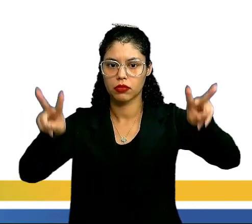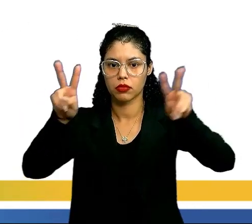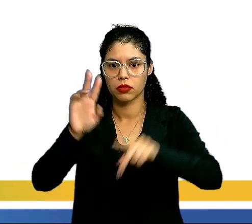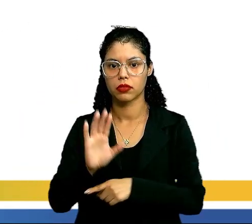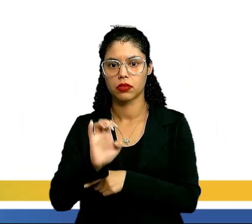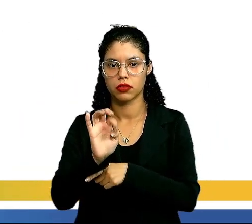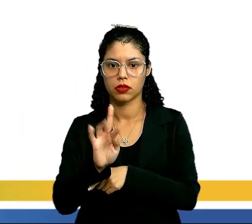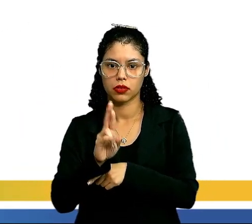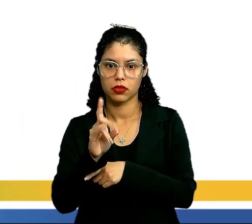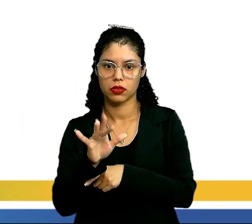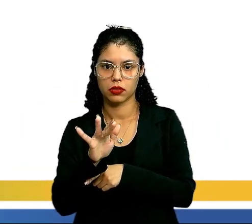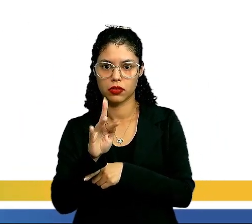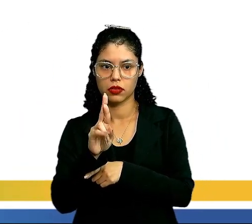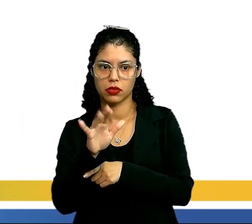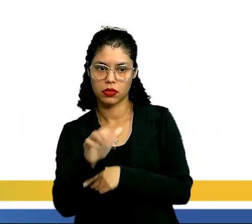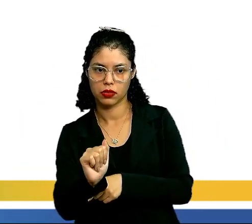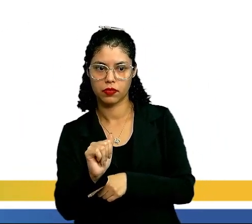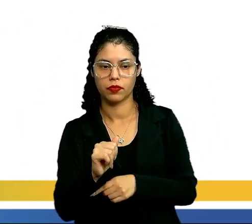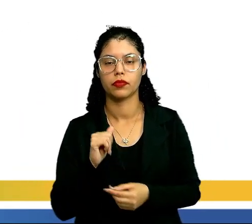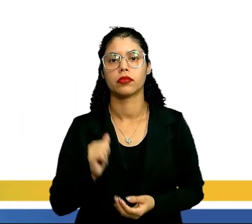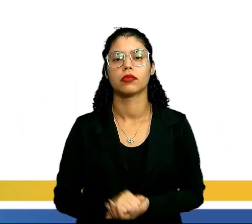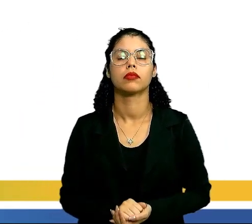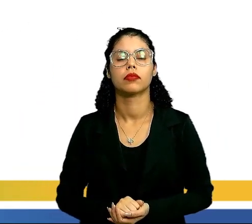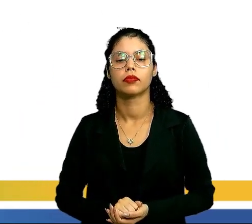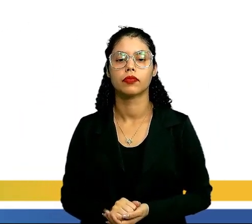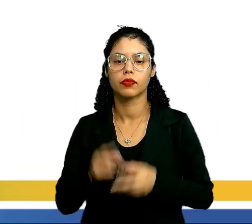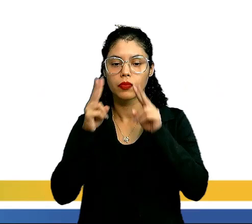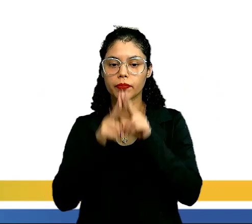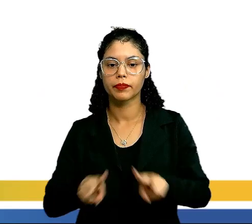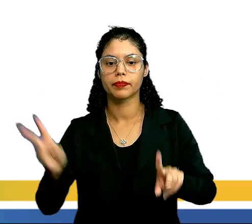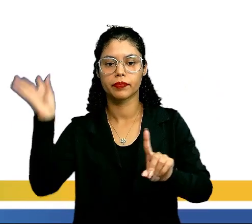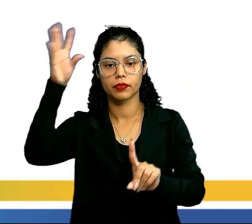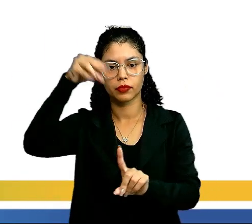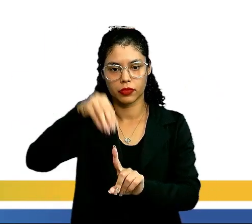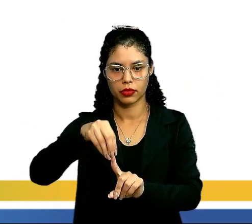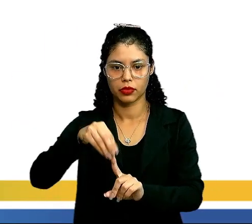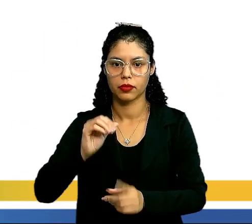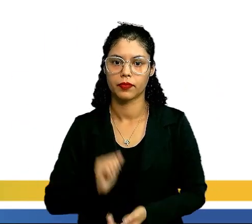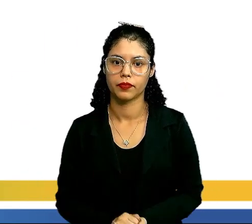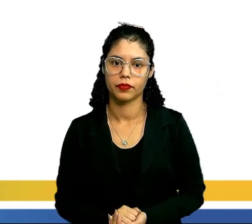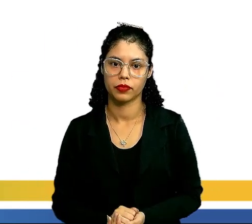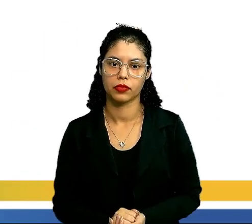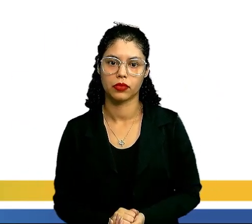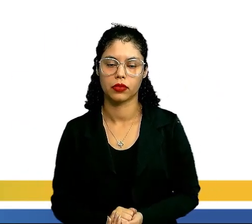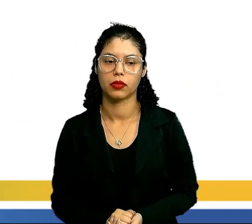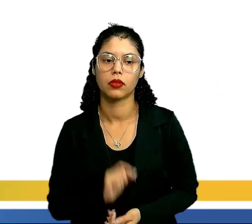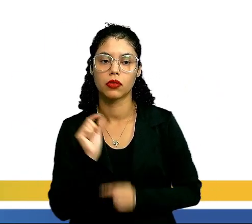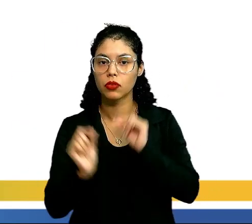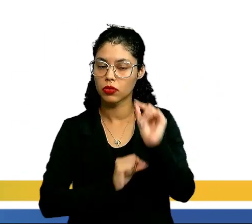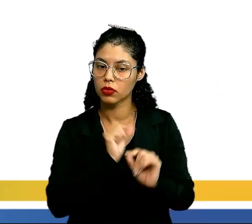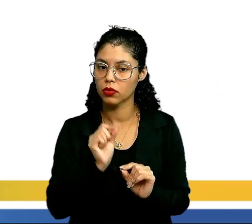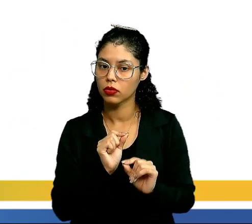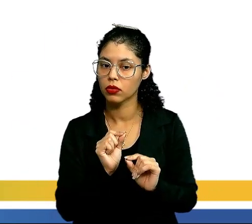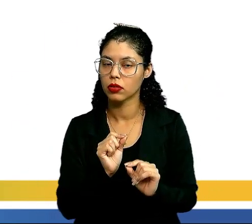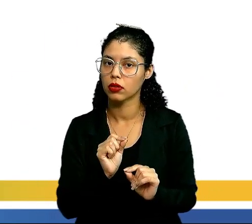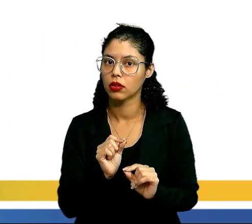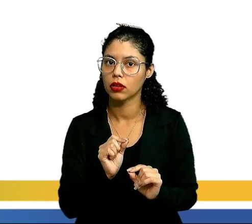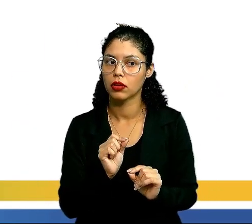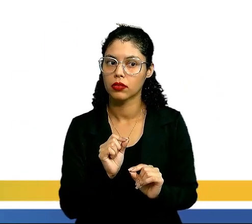também uma chamada, ela é conhecida por possuir aí a chamada visão eurocêntrica do mundo. O que isso quer dizer?